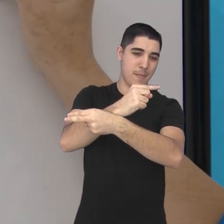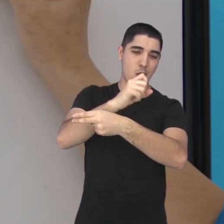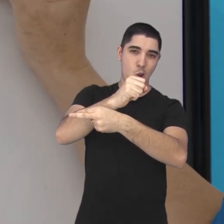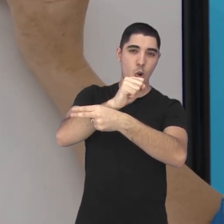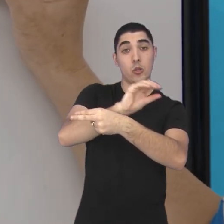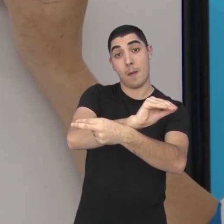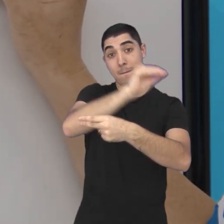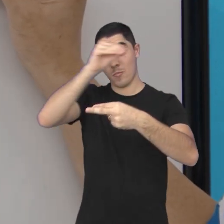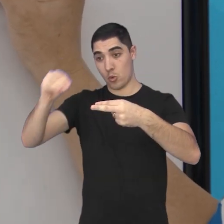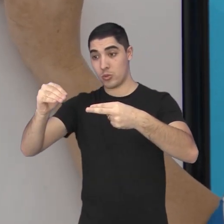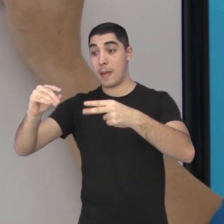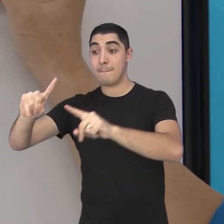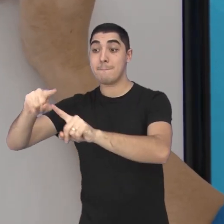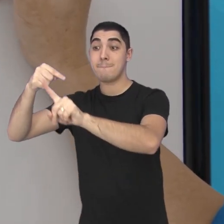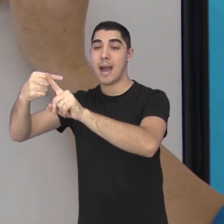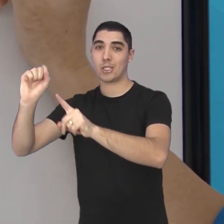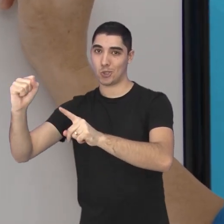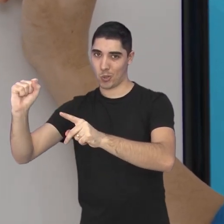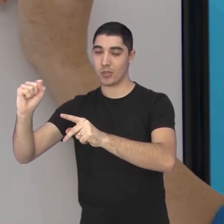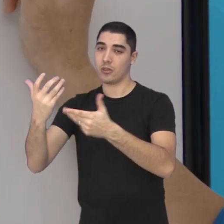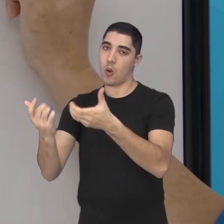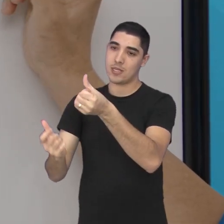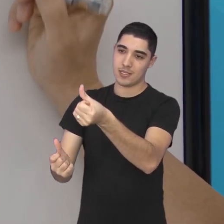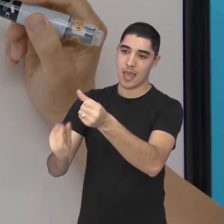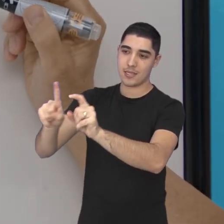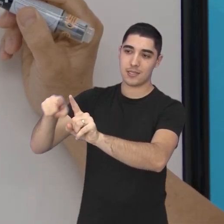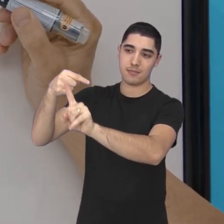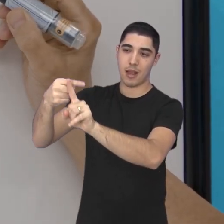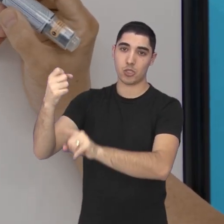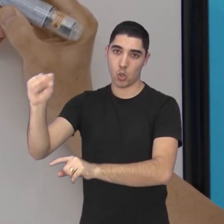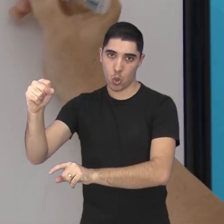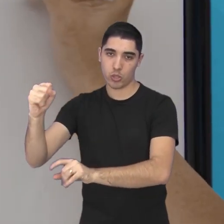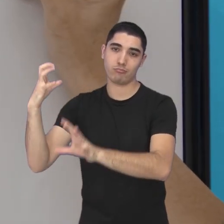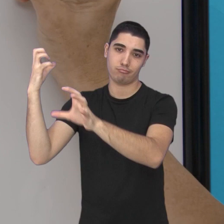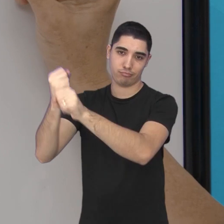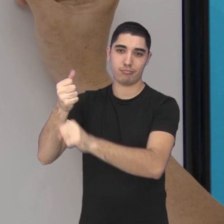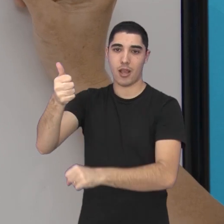sinal trocado. 6 mais 8, 14.